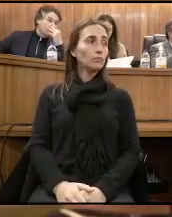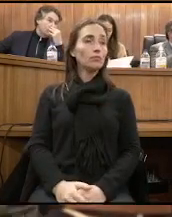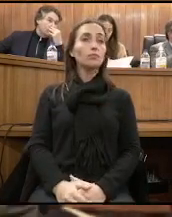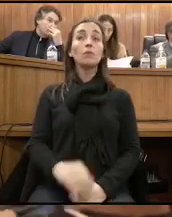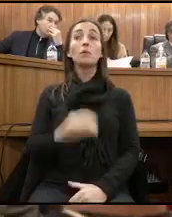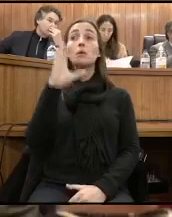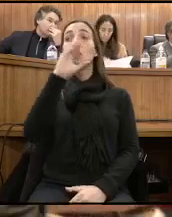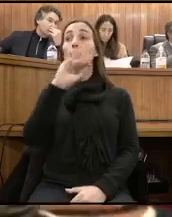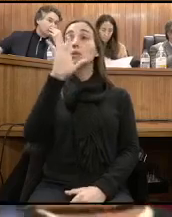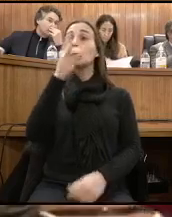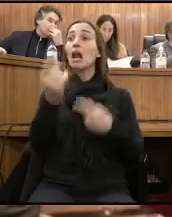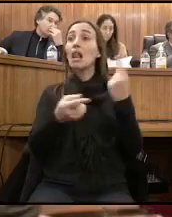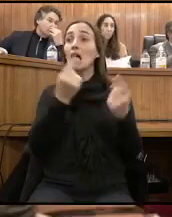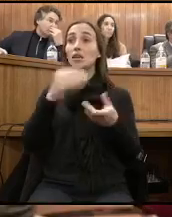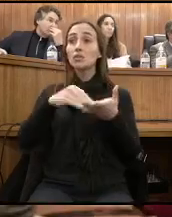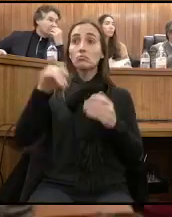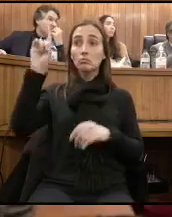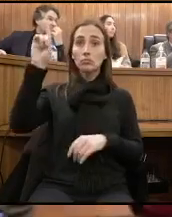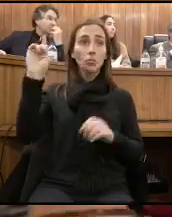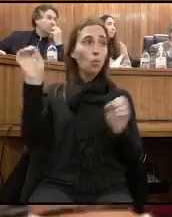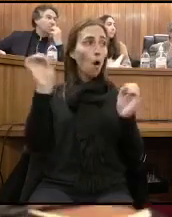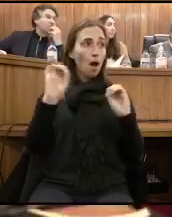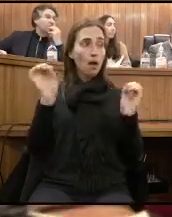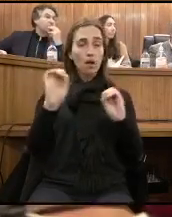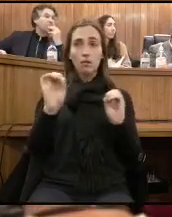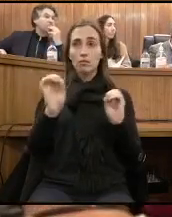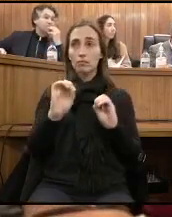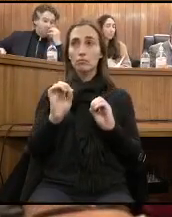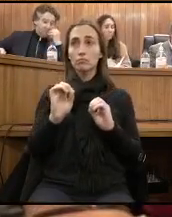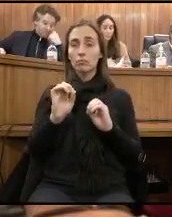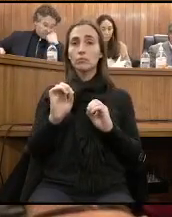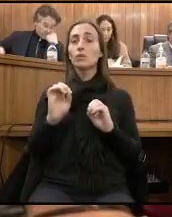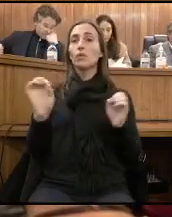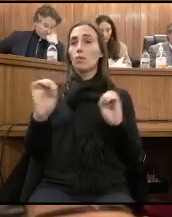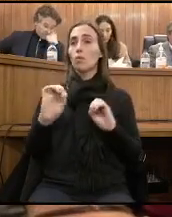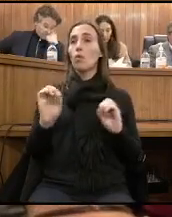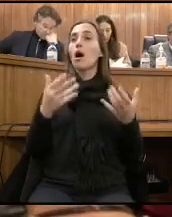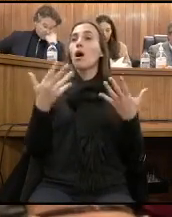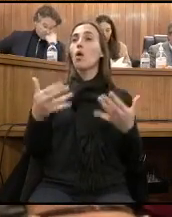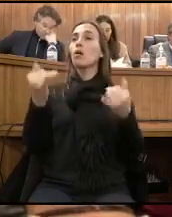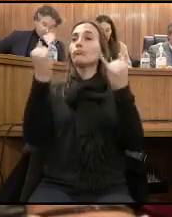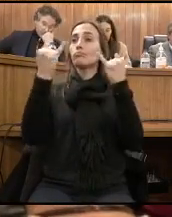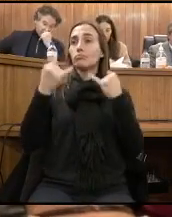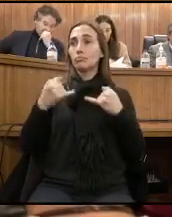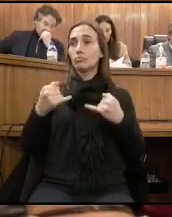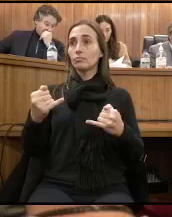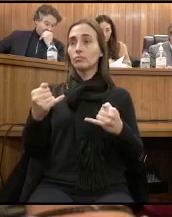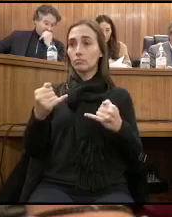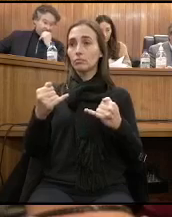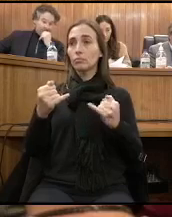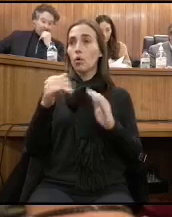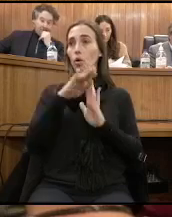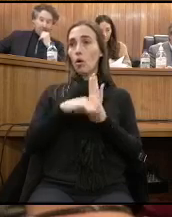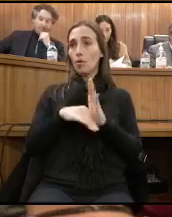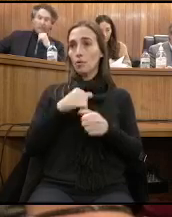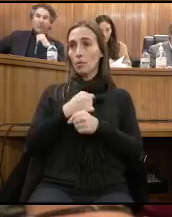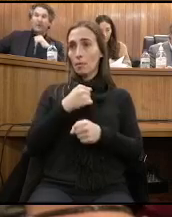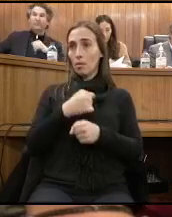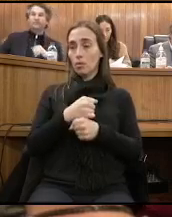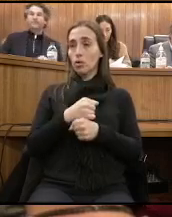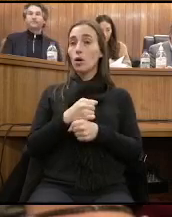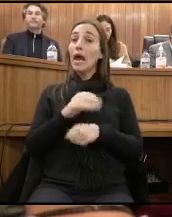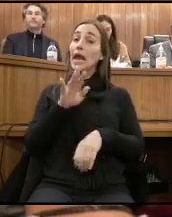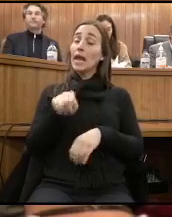Não sei se há alguém que se inscreveu, não há? Não havendo. Passamos, então, à ordem do dia. Esta, por